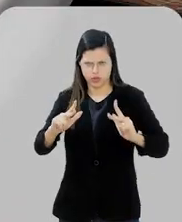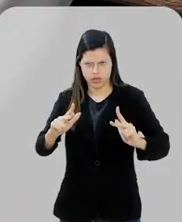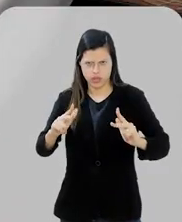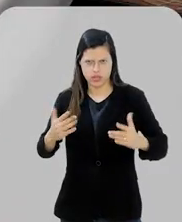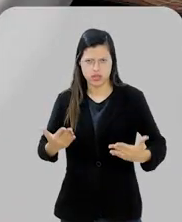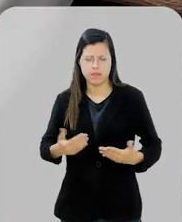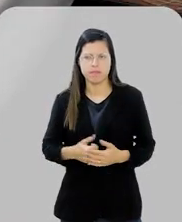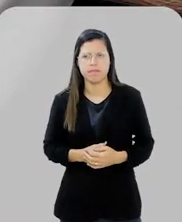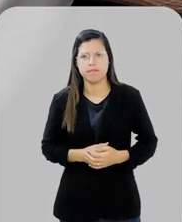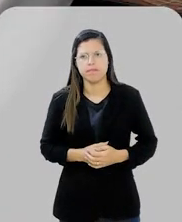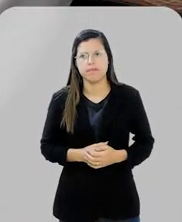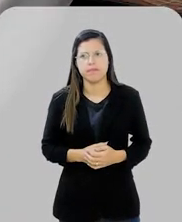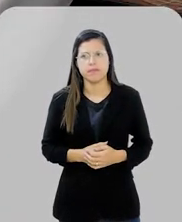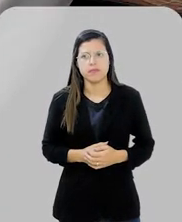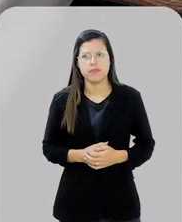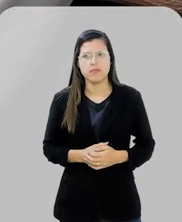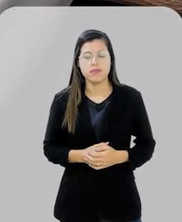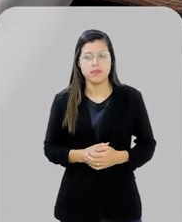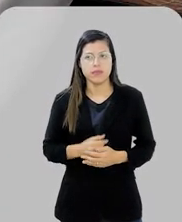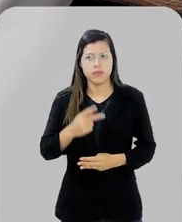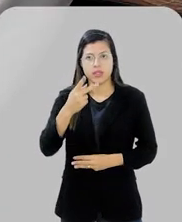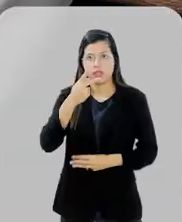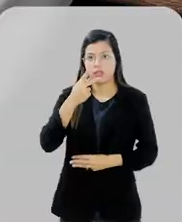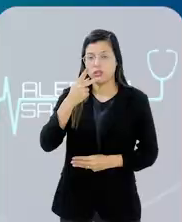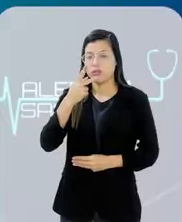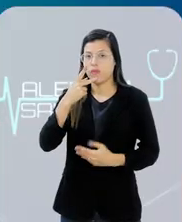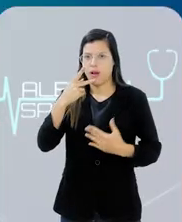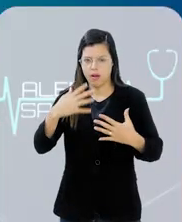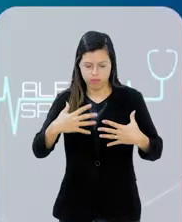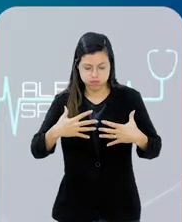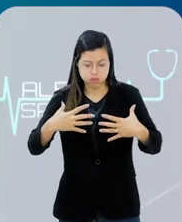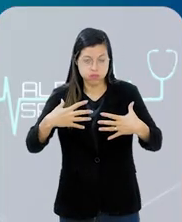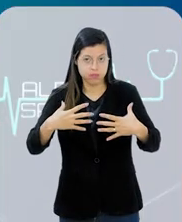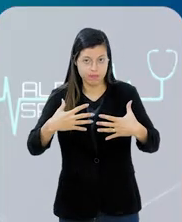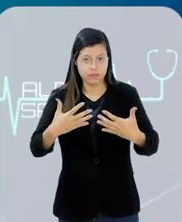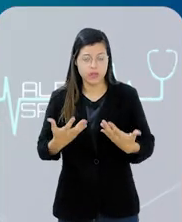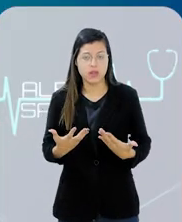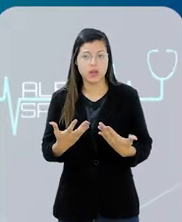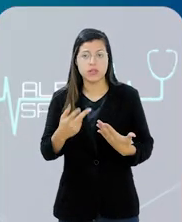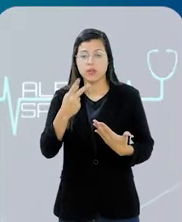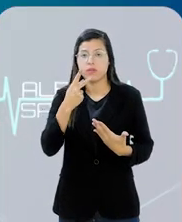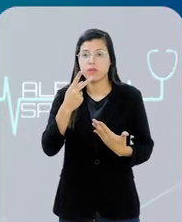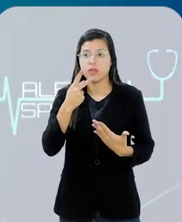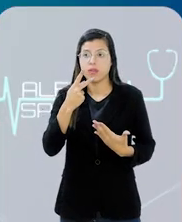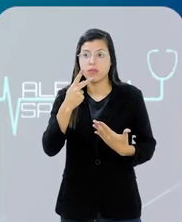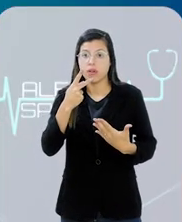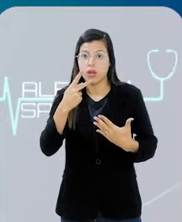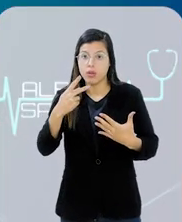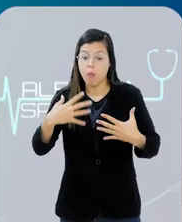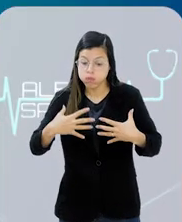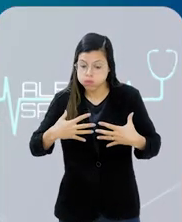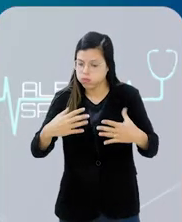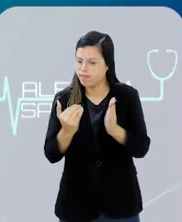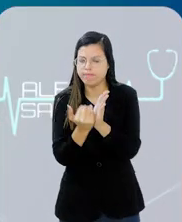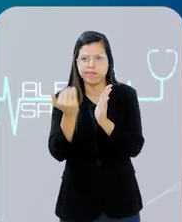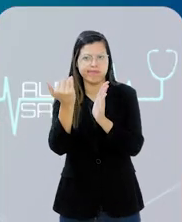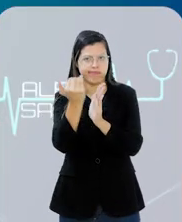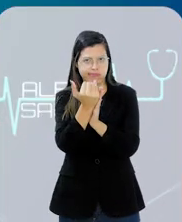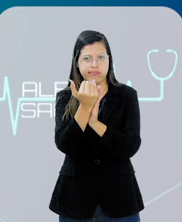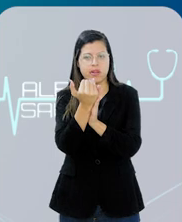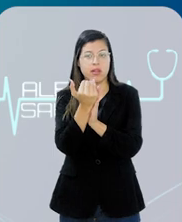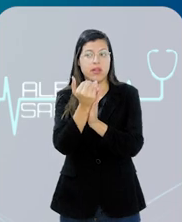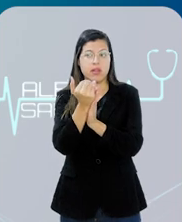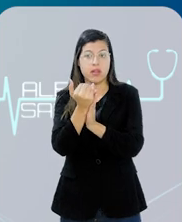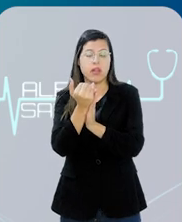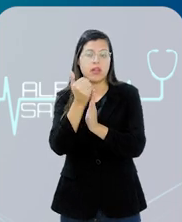pouquinho a respeito disso? Quando a gente fala em gigantomastia, né, nós estamos falando em mamas extremamente volumosas. Então,